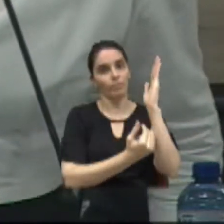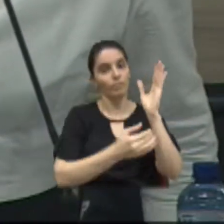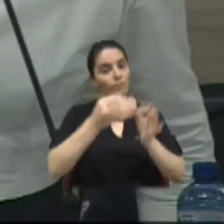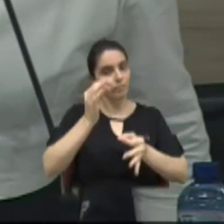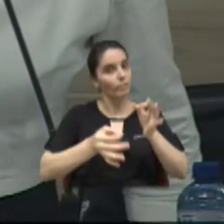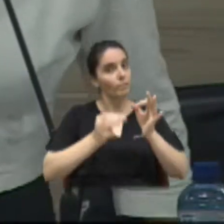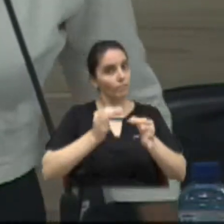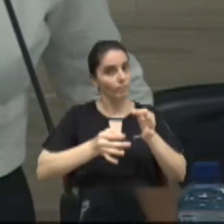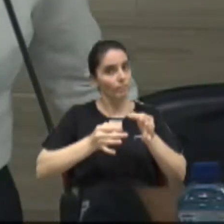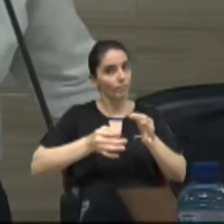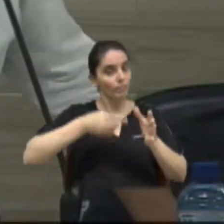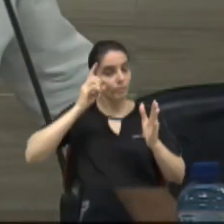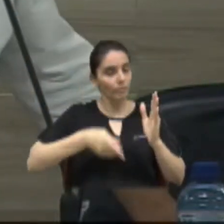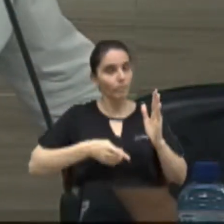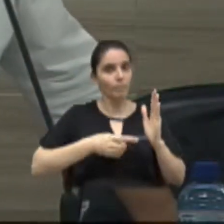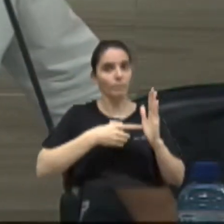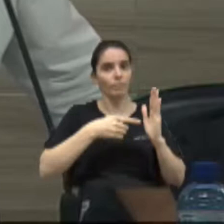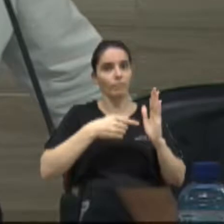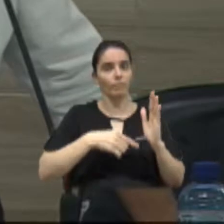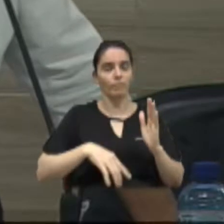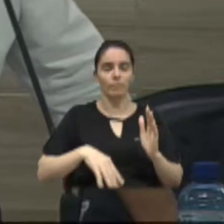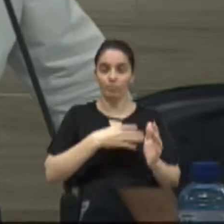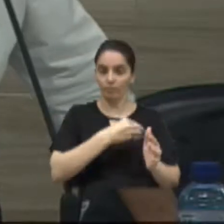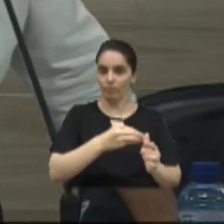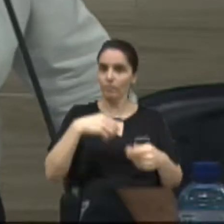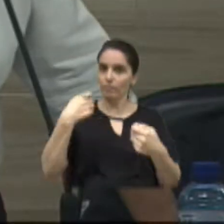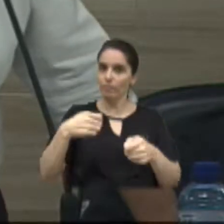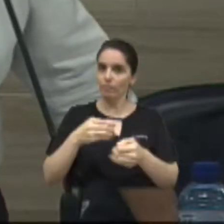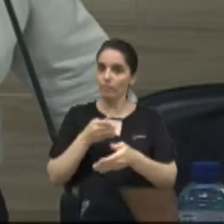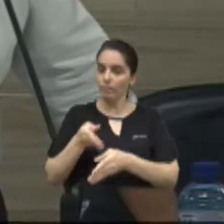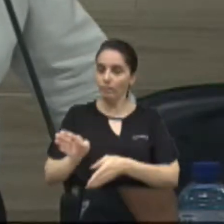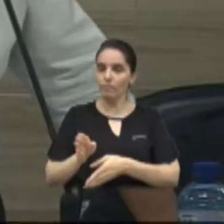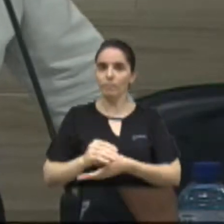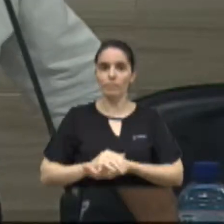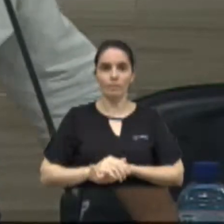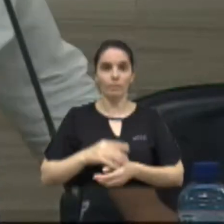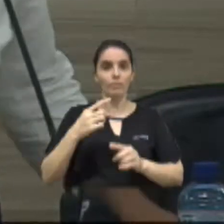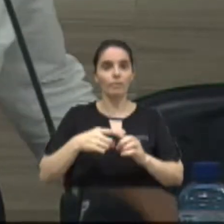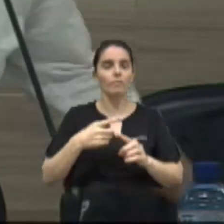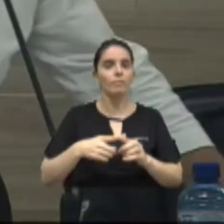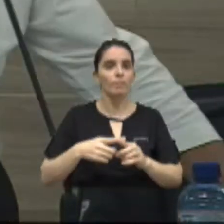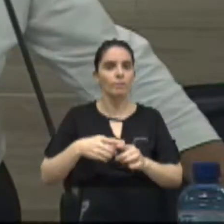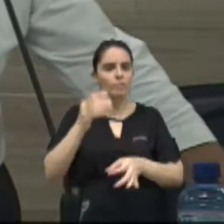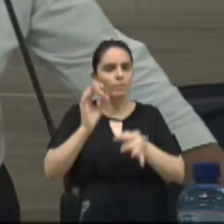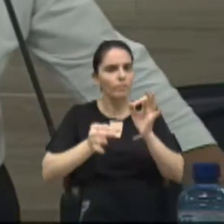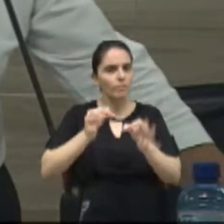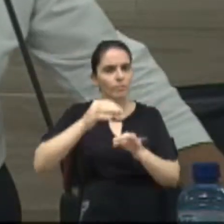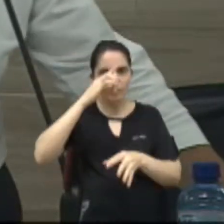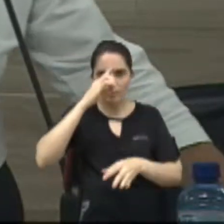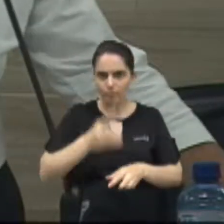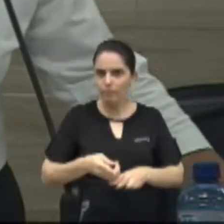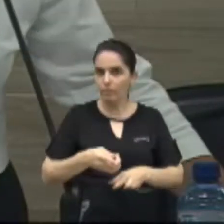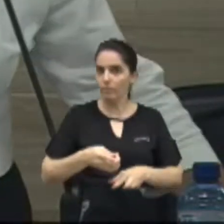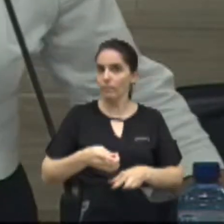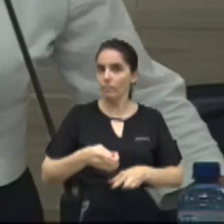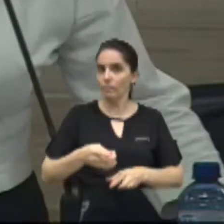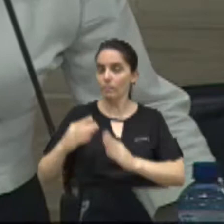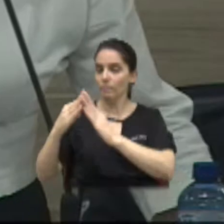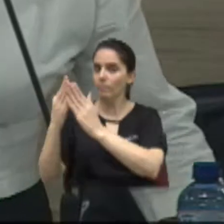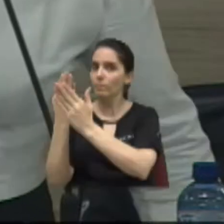pensado, porque a partir do momento em que há uma ordem judicial direcionada àquela